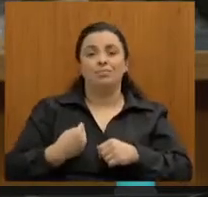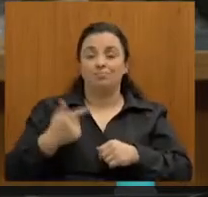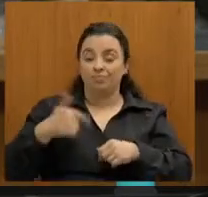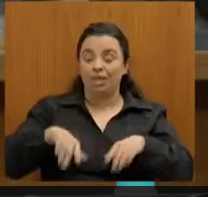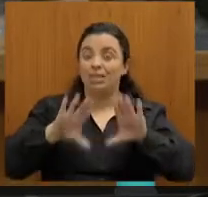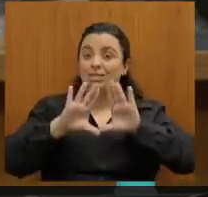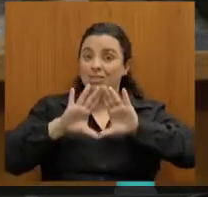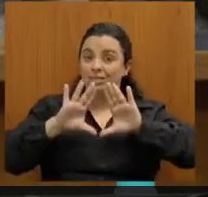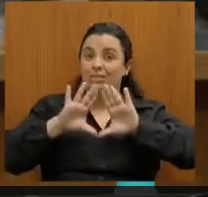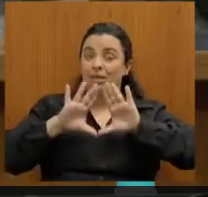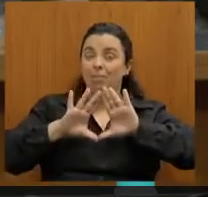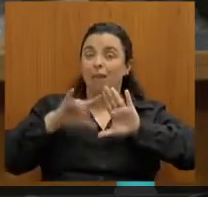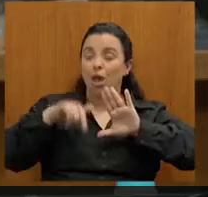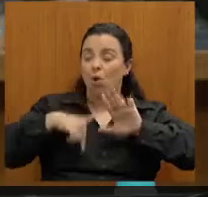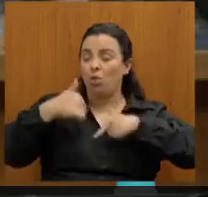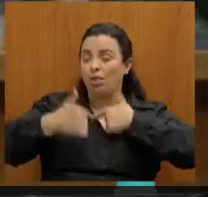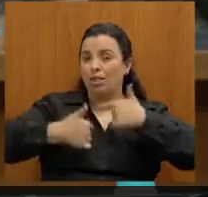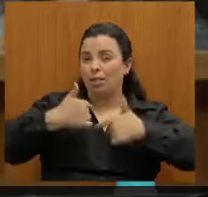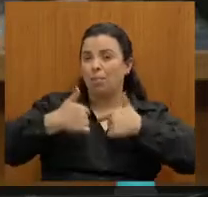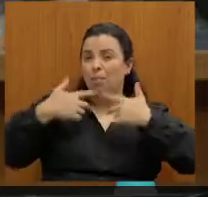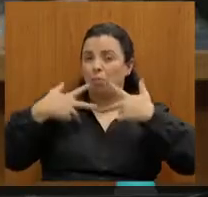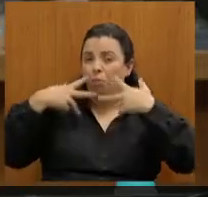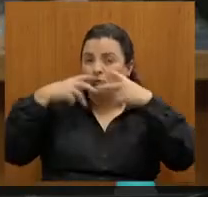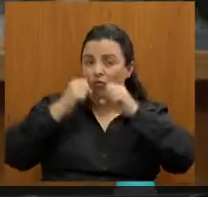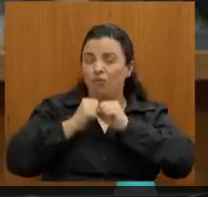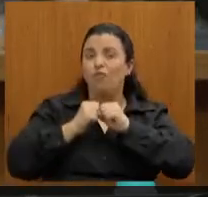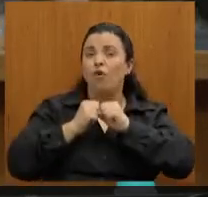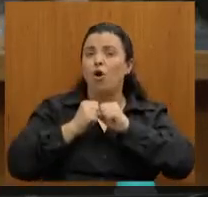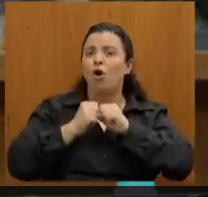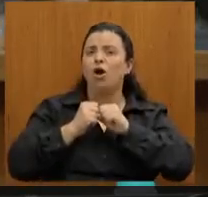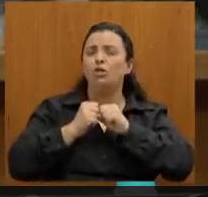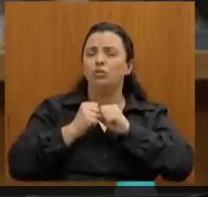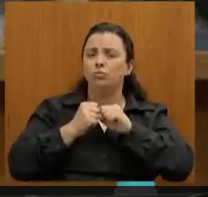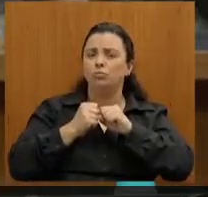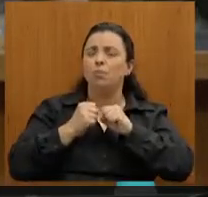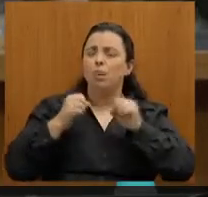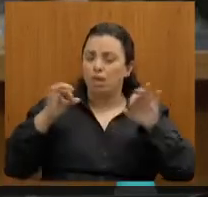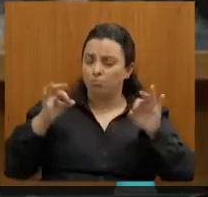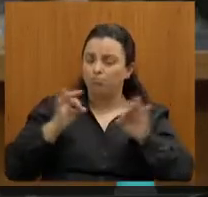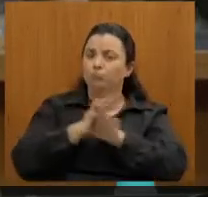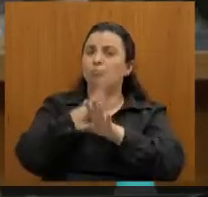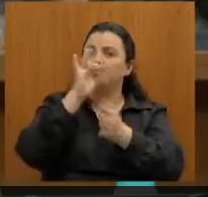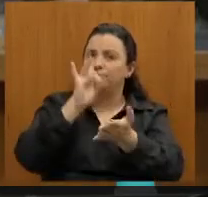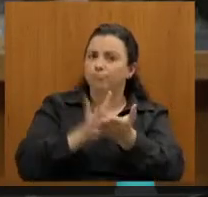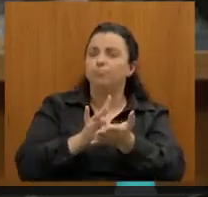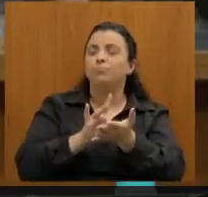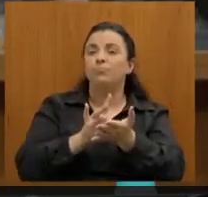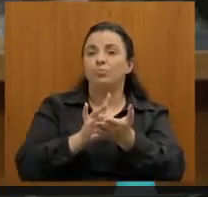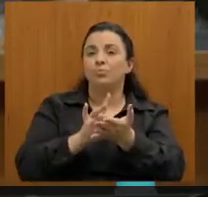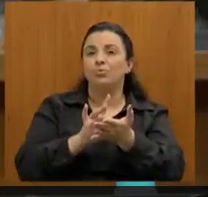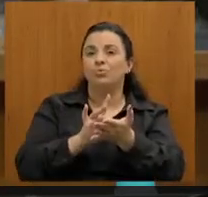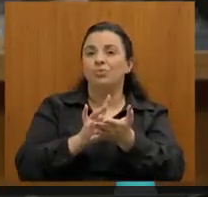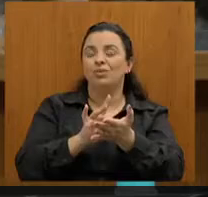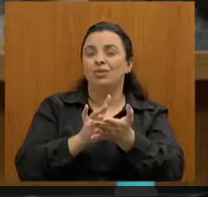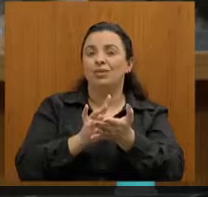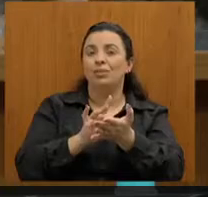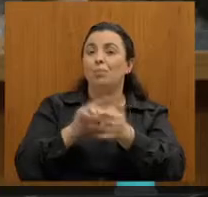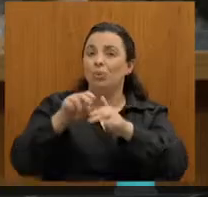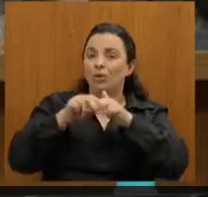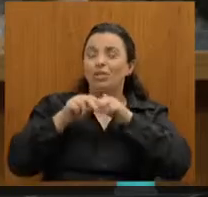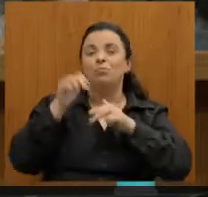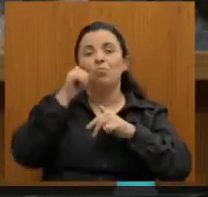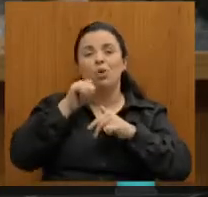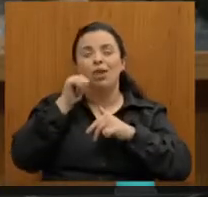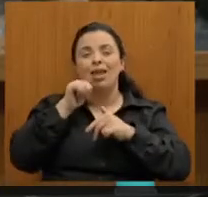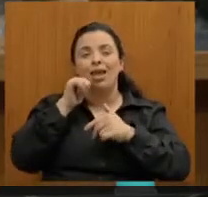realizado um trabalho muito forte muito consolidado através da comissão das mulheres né deputada Ana Paula